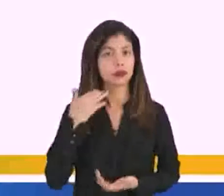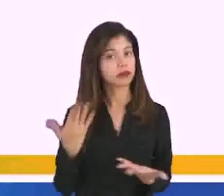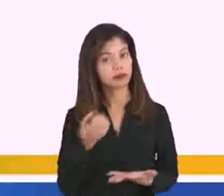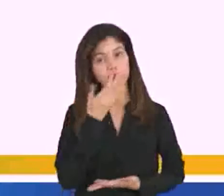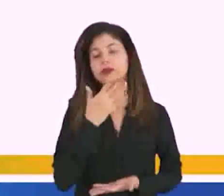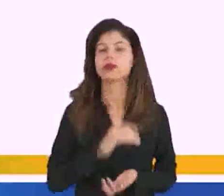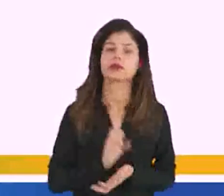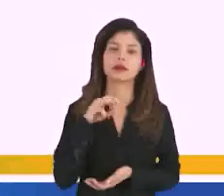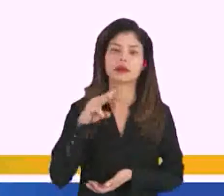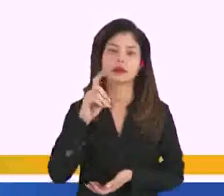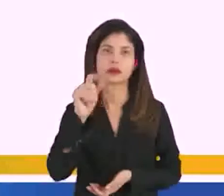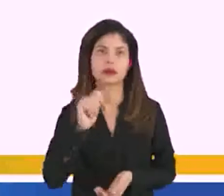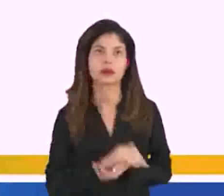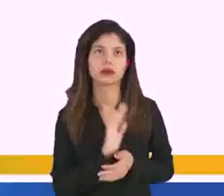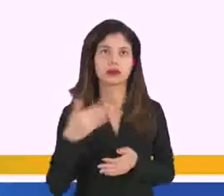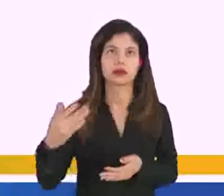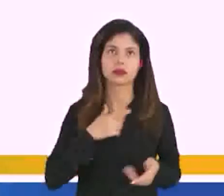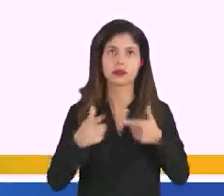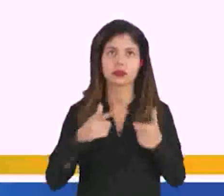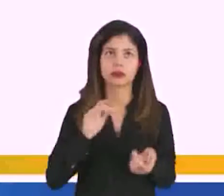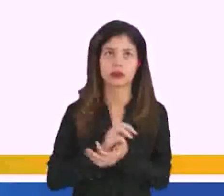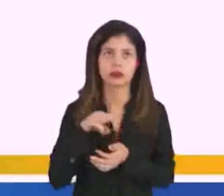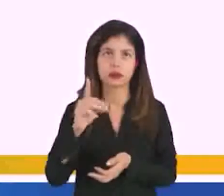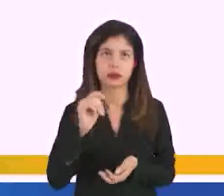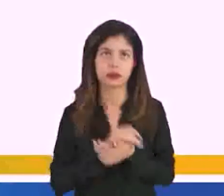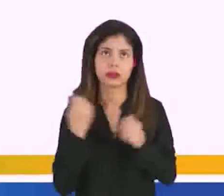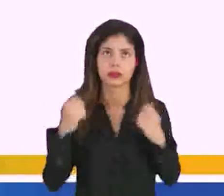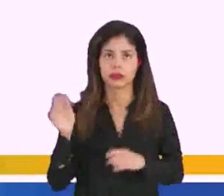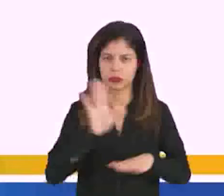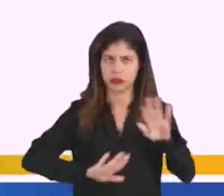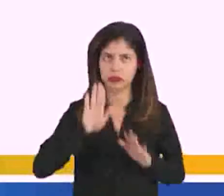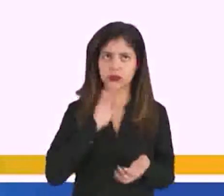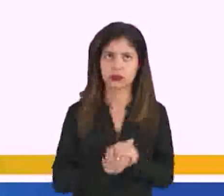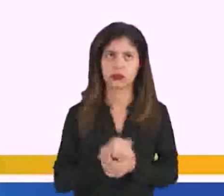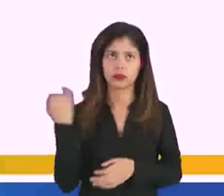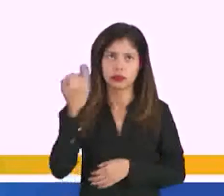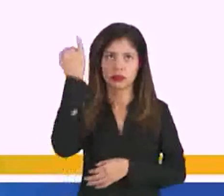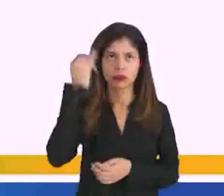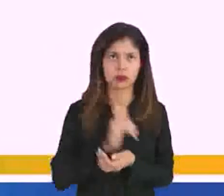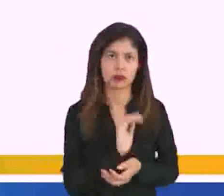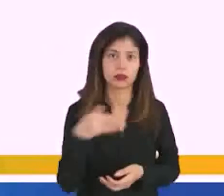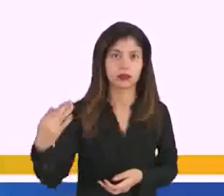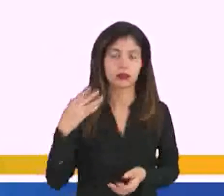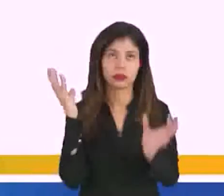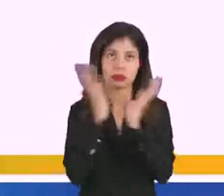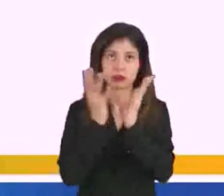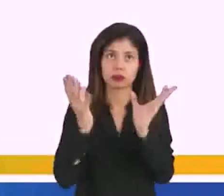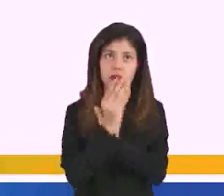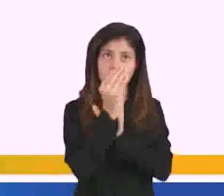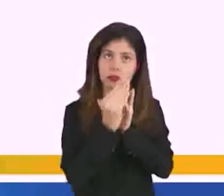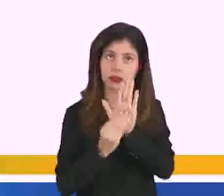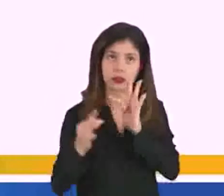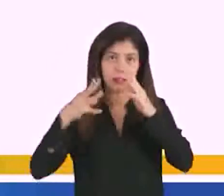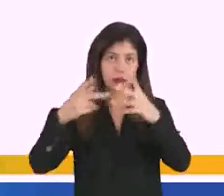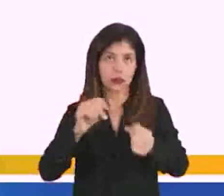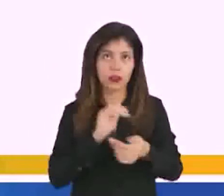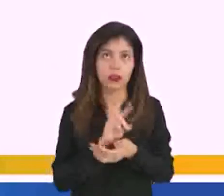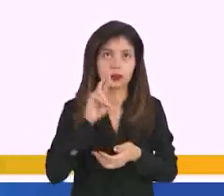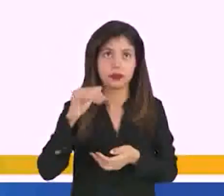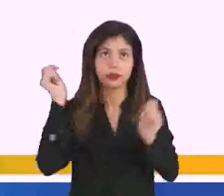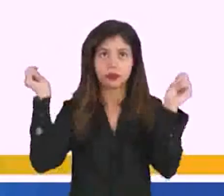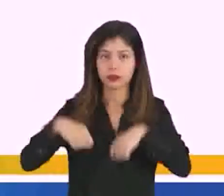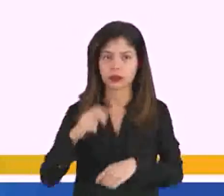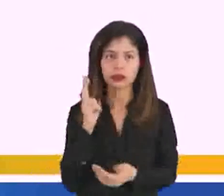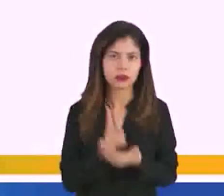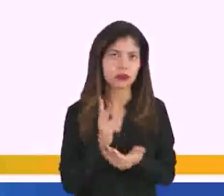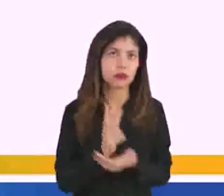Bom, falando ainda de moda, quando trabalhamos com moda, nós devemos tomar alguns cuidados importantes. Então, quando em um conjunto de dados todas as categorias